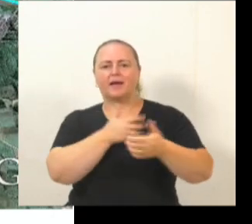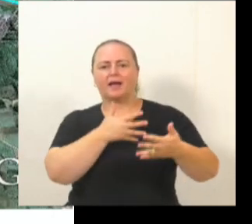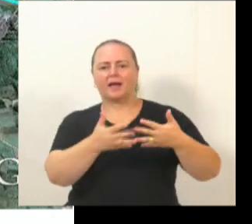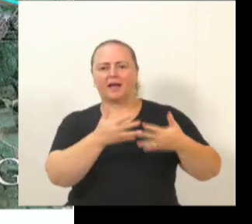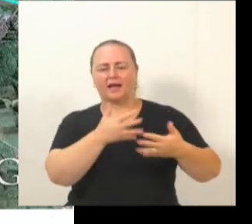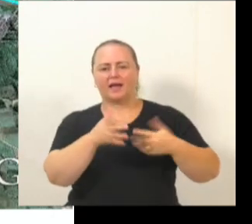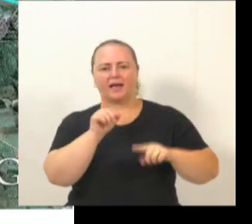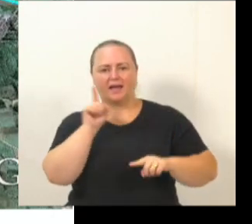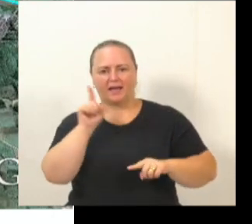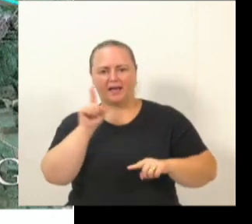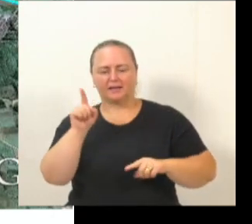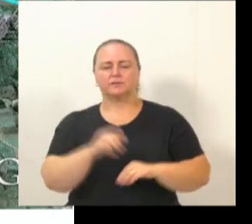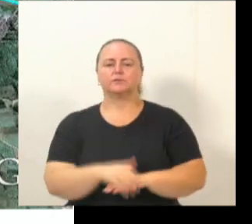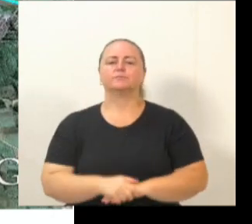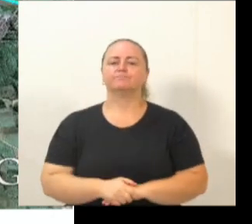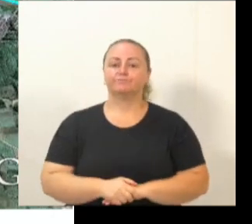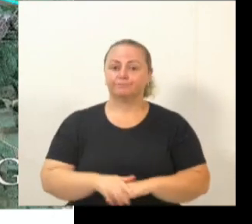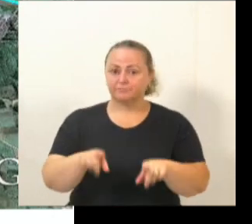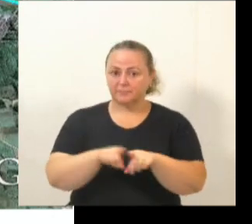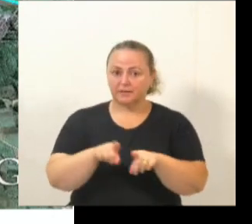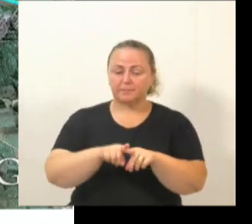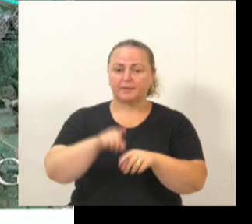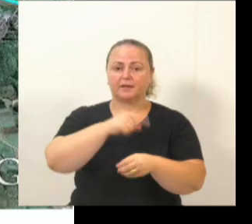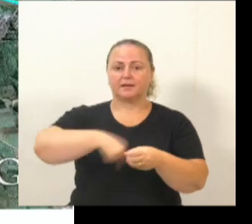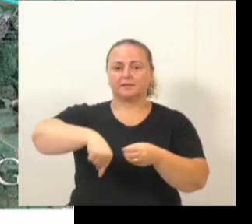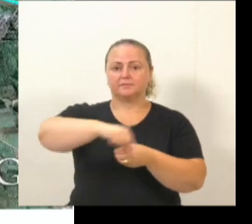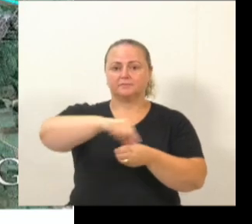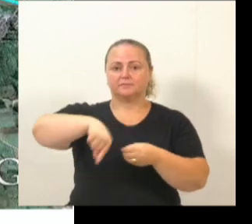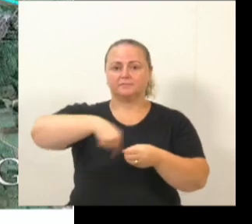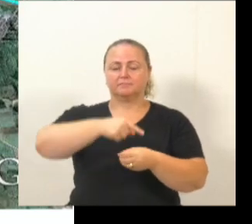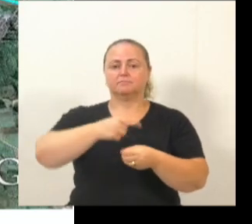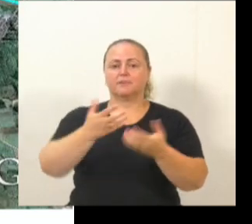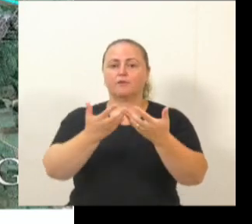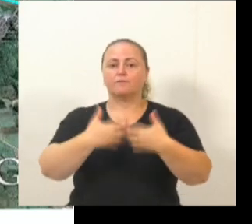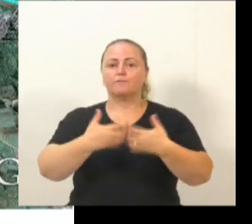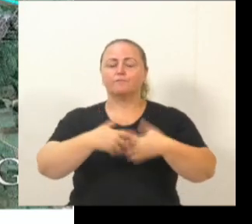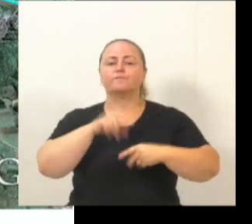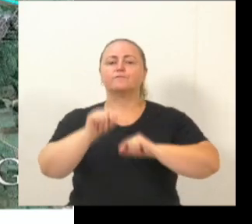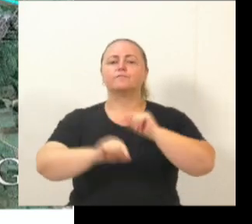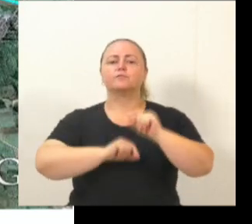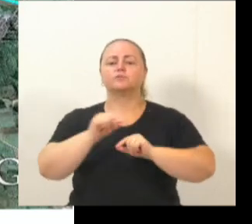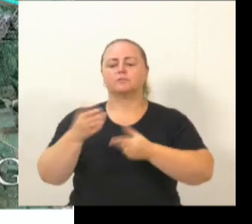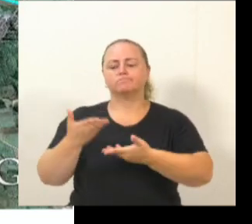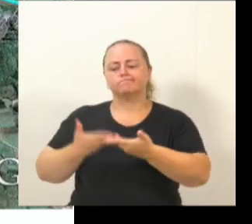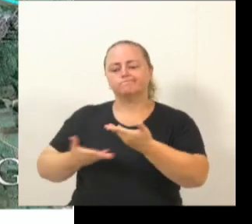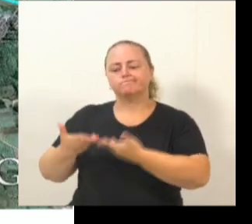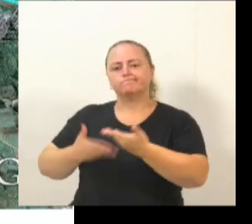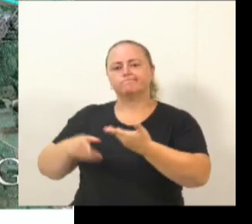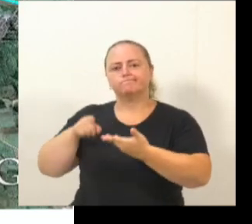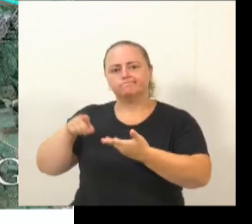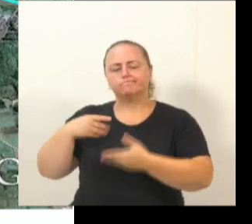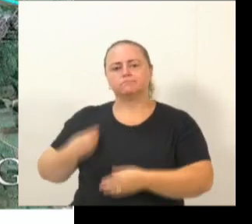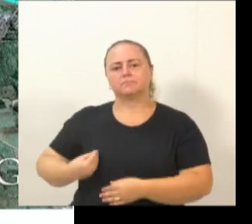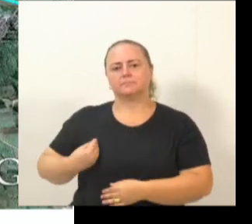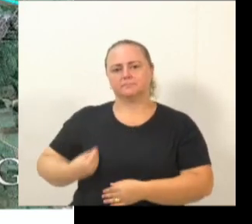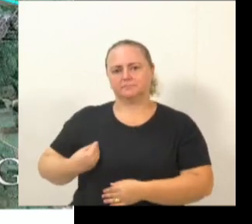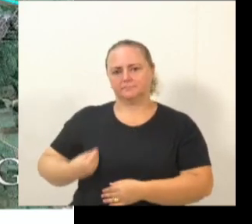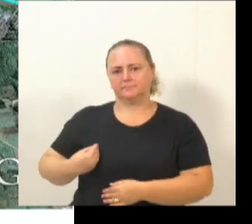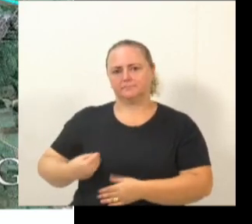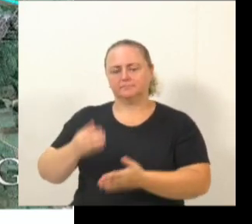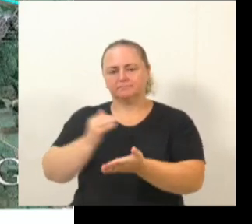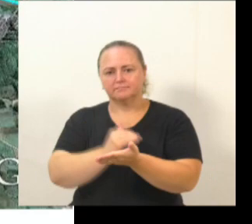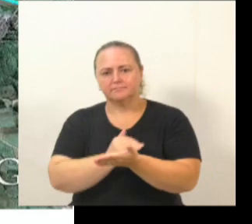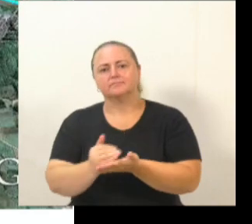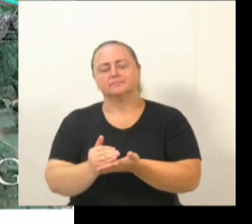e a Coab, Fidelis, colocando para funcionar aquela estação de tratamento que estava lá, iniciada